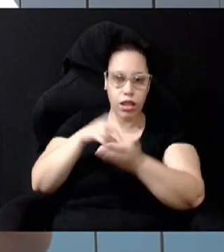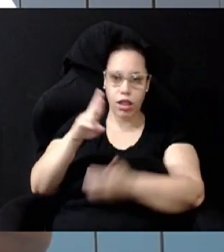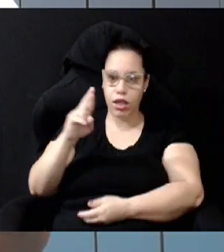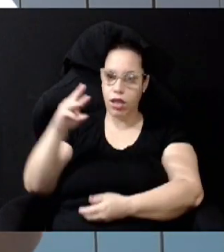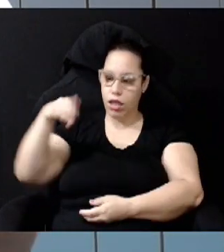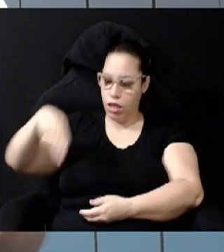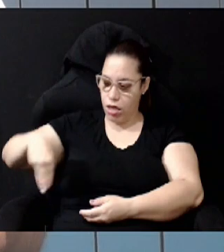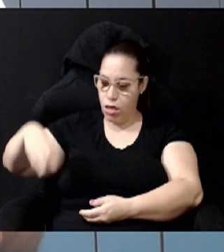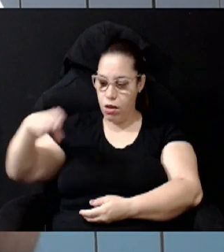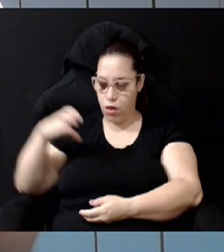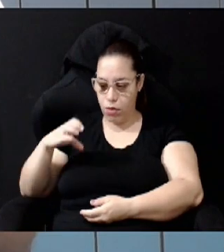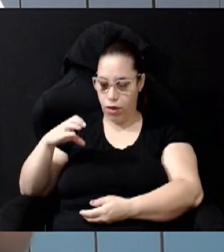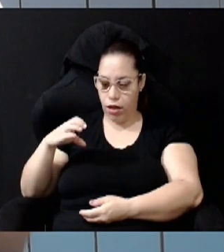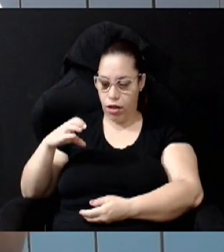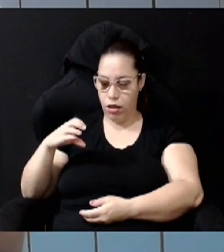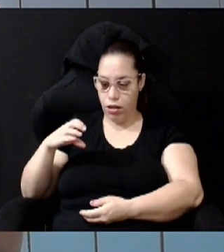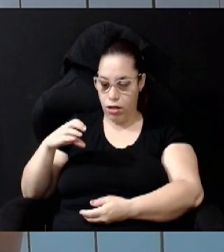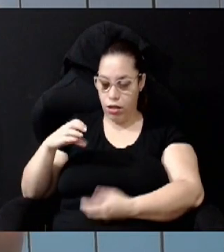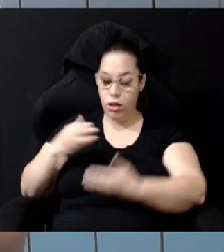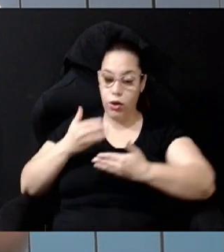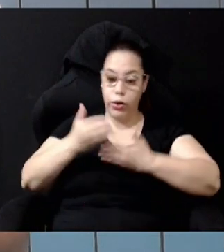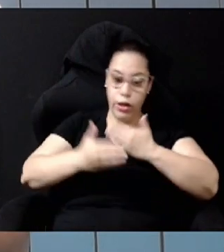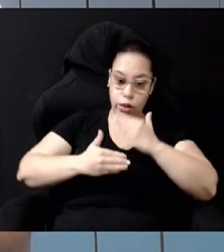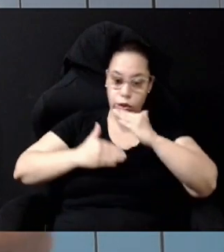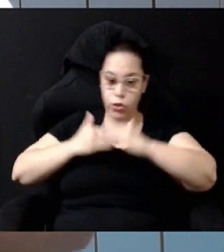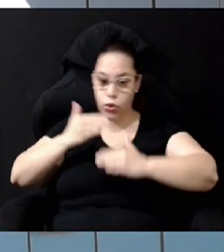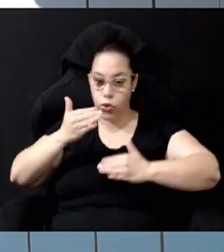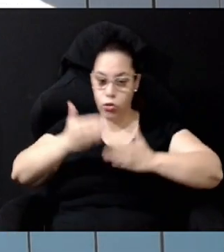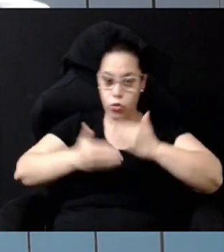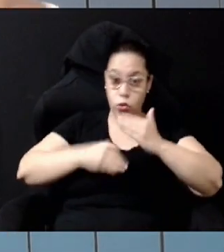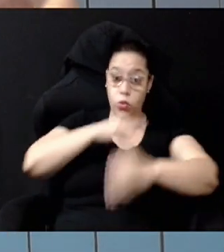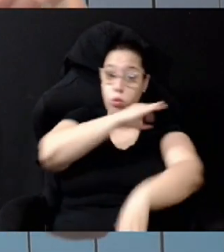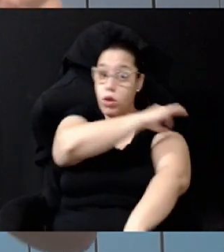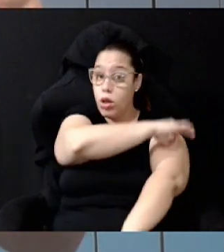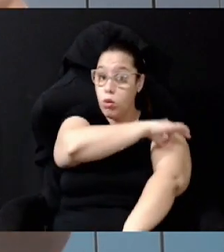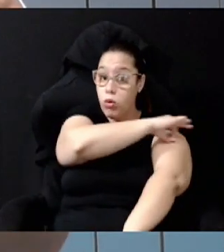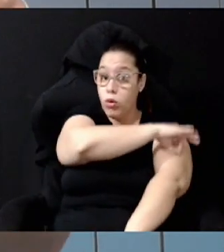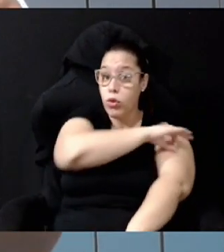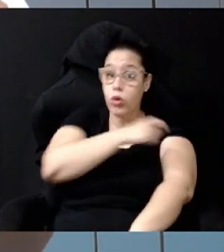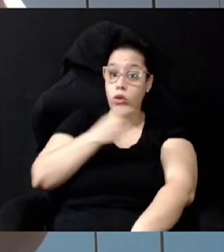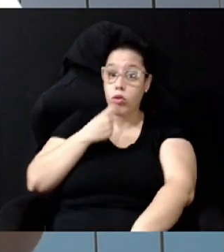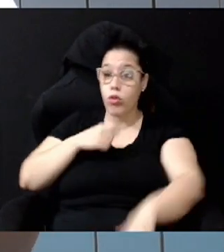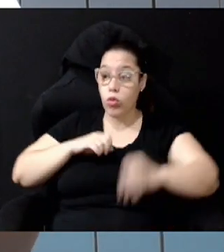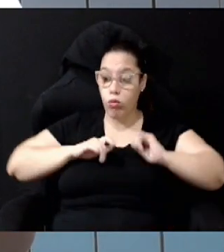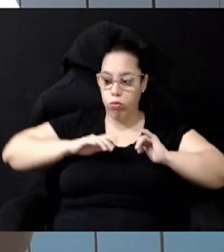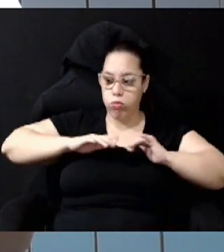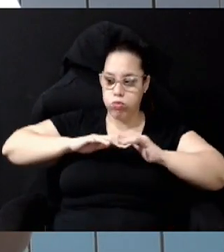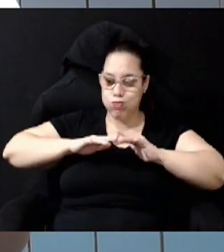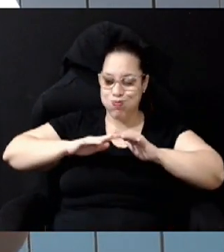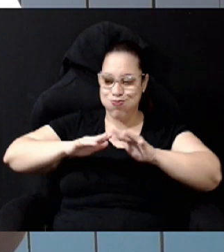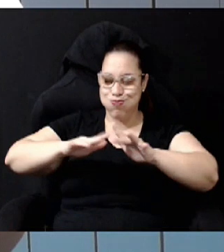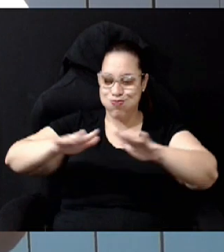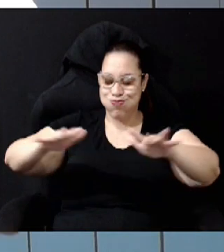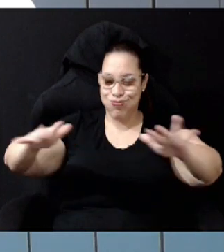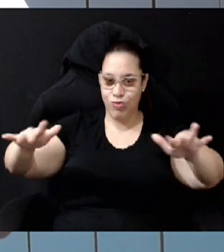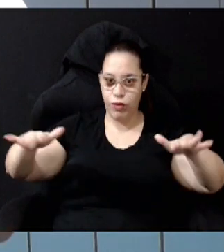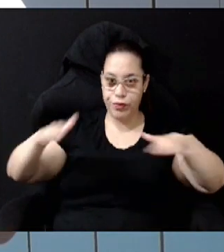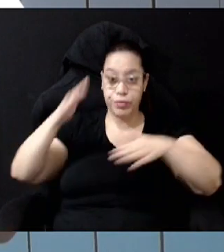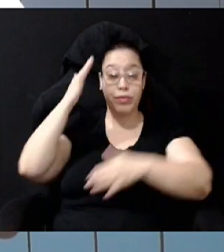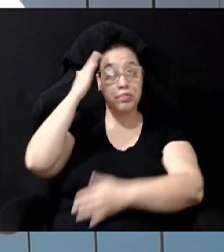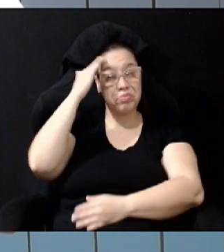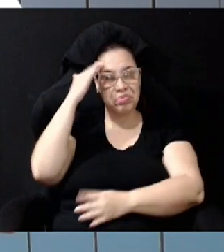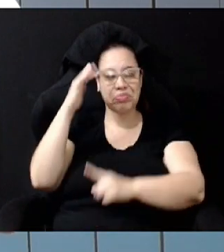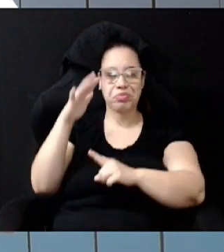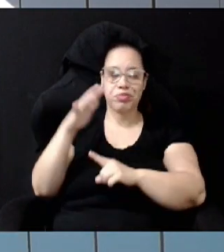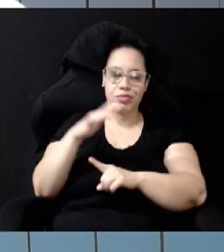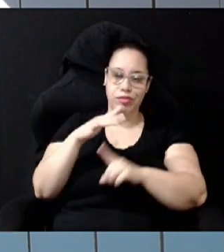Certamente, ações que são desenvolvidas pela Prefeitura de Campinas reverbera, né? Até entendo que a questão climática não pode